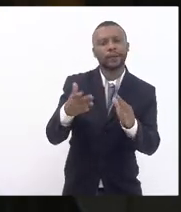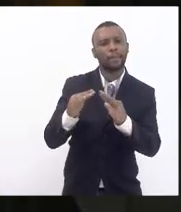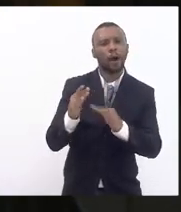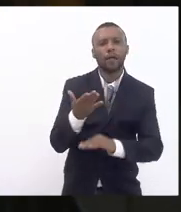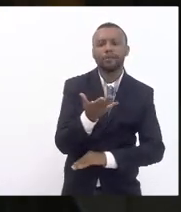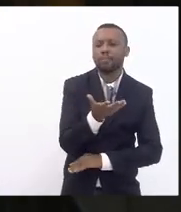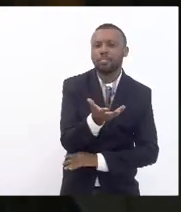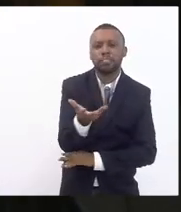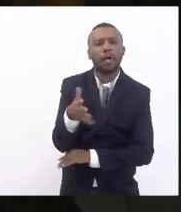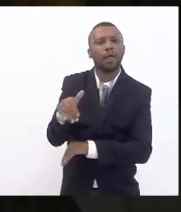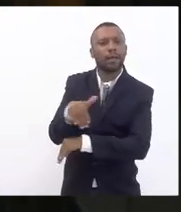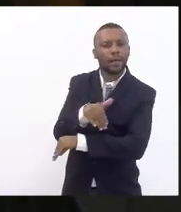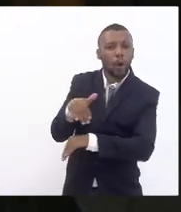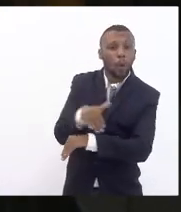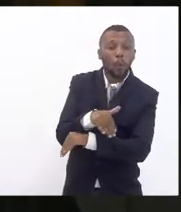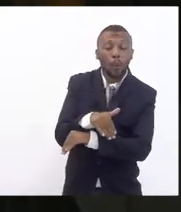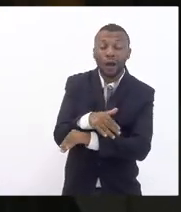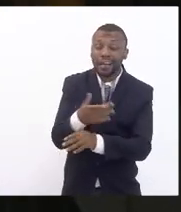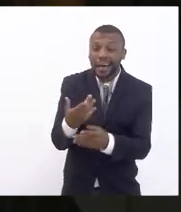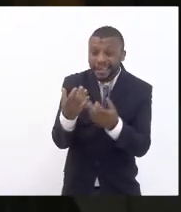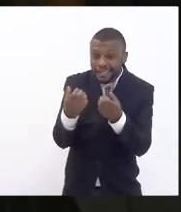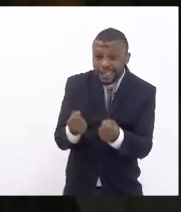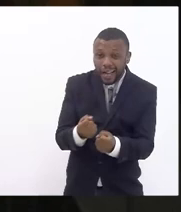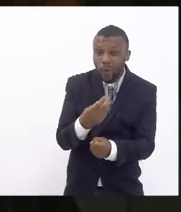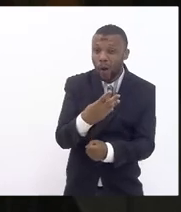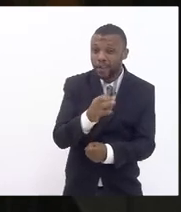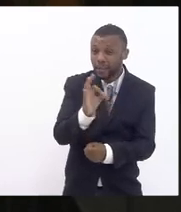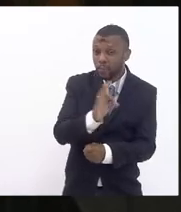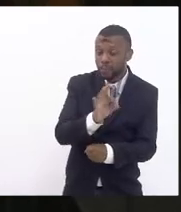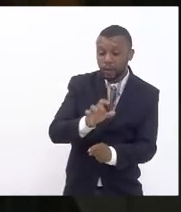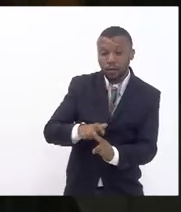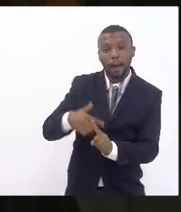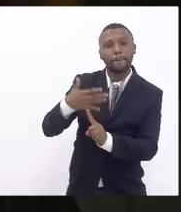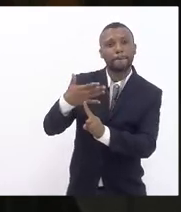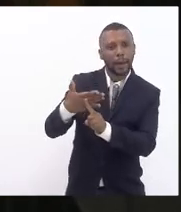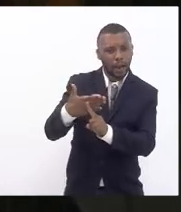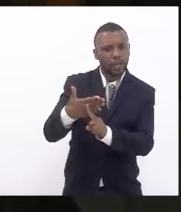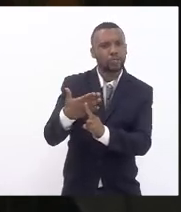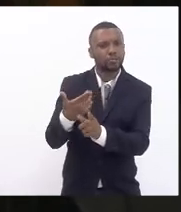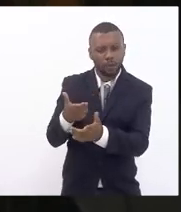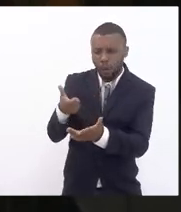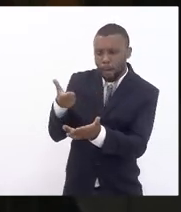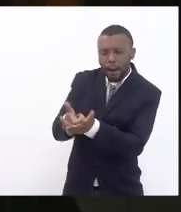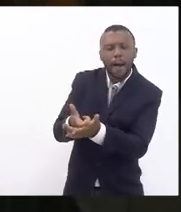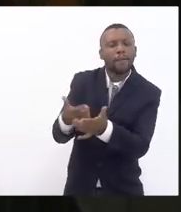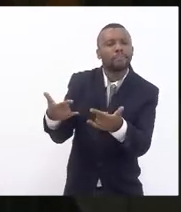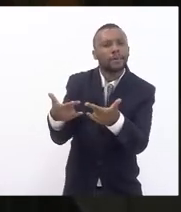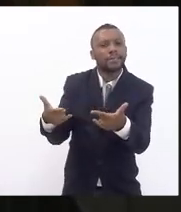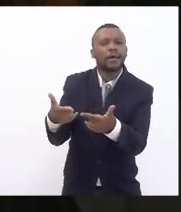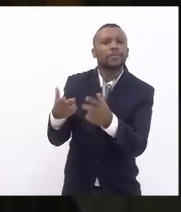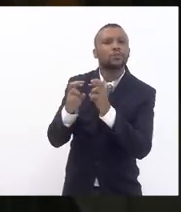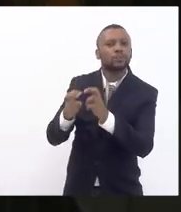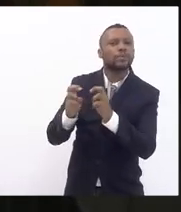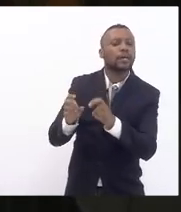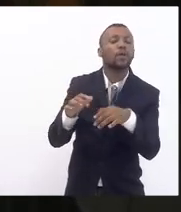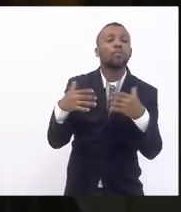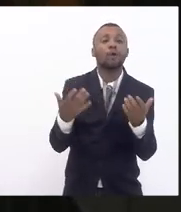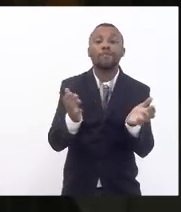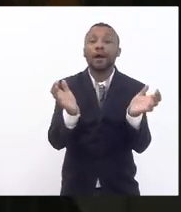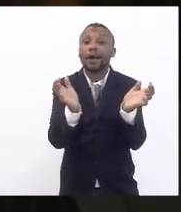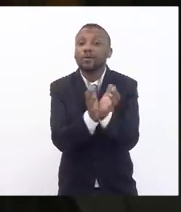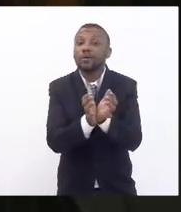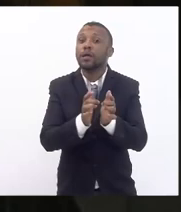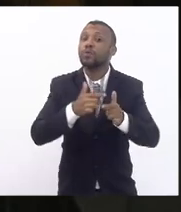aumento de 40%. Eu pergunto à deputada Tia Ju, que conhece a realidade cotidiana do Rio de Janeiro, qual foi a categoria de trabalhadores que